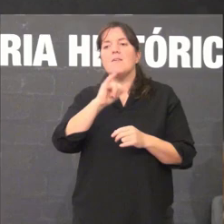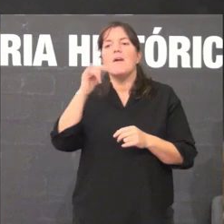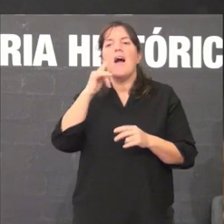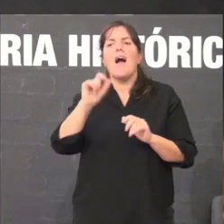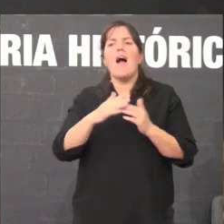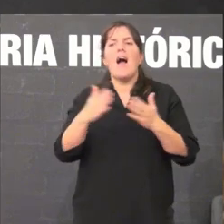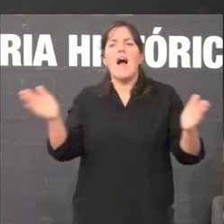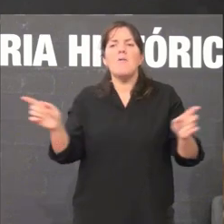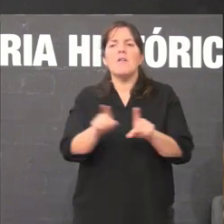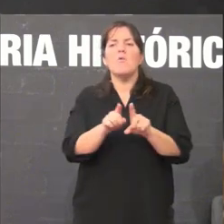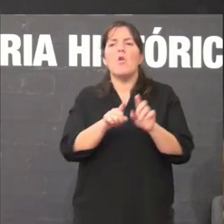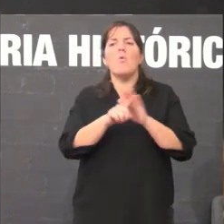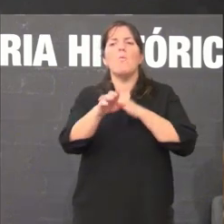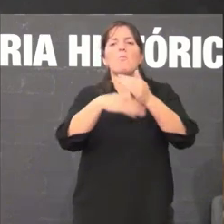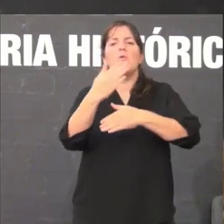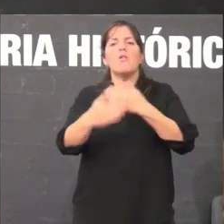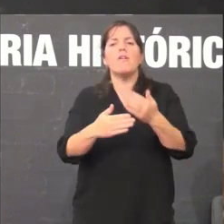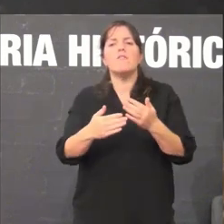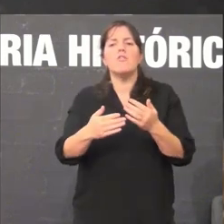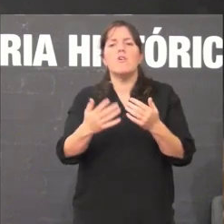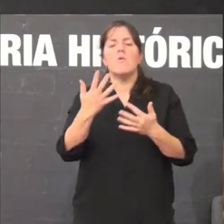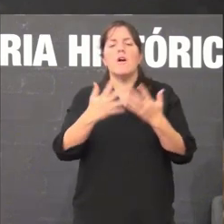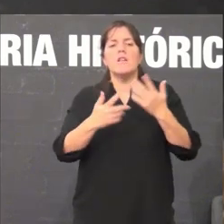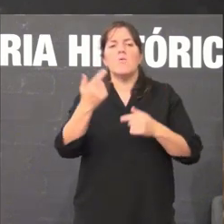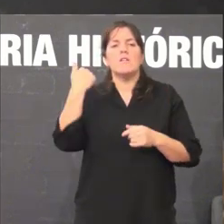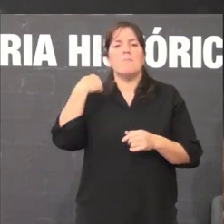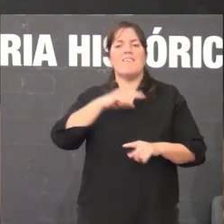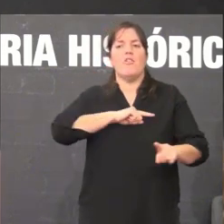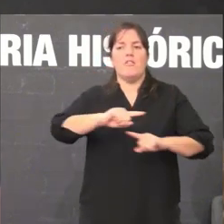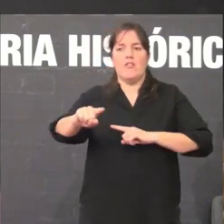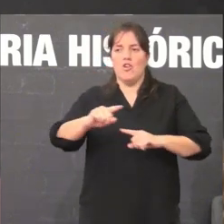de ajuste de contas com o passado ditatorial,